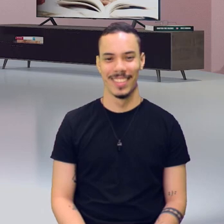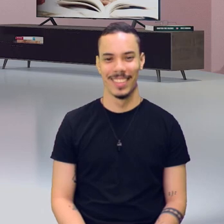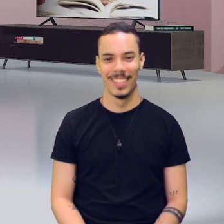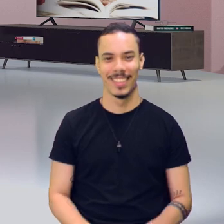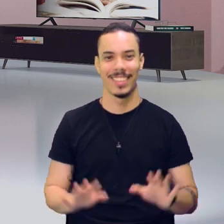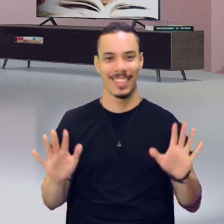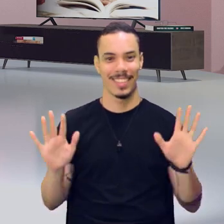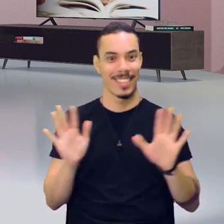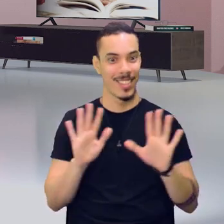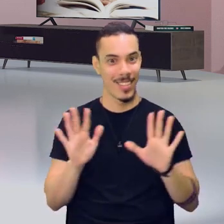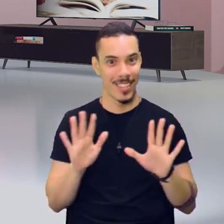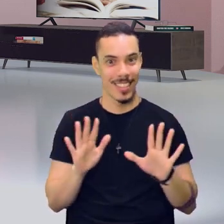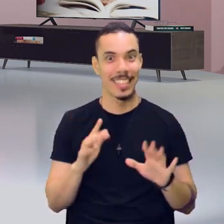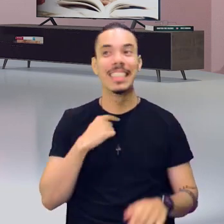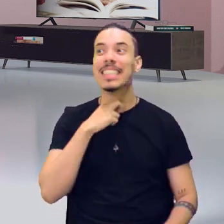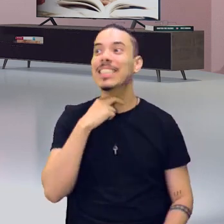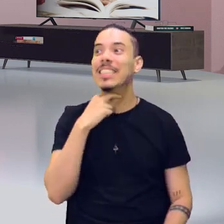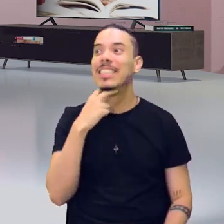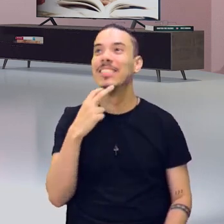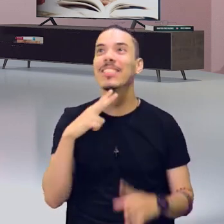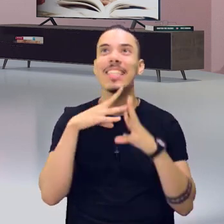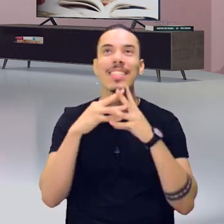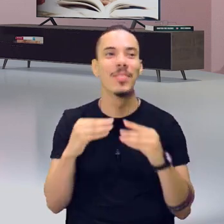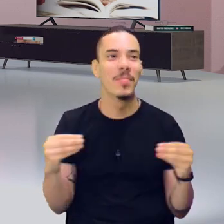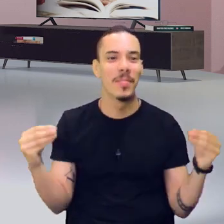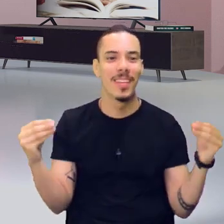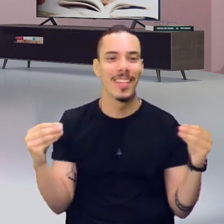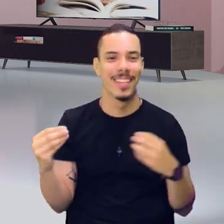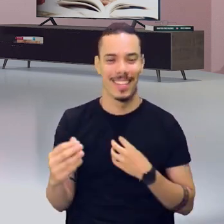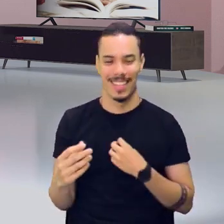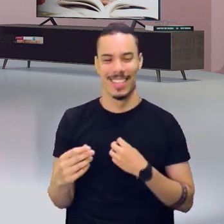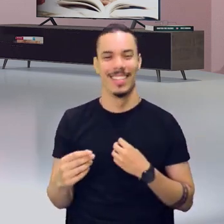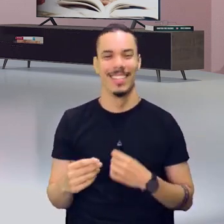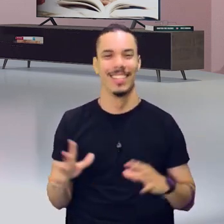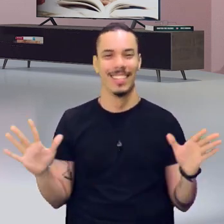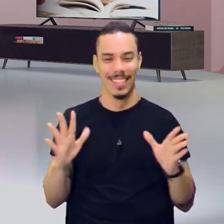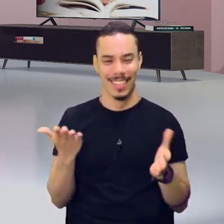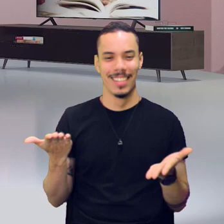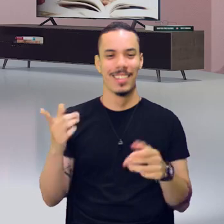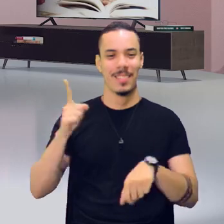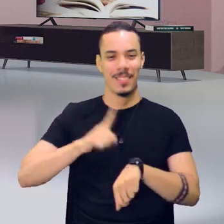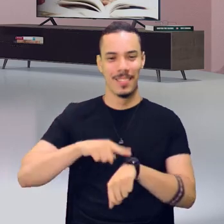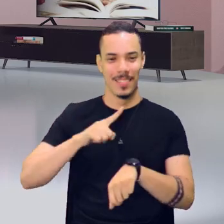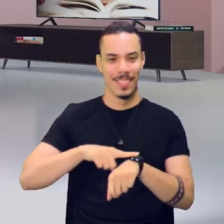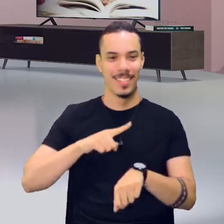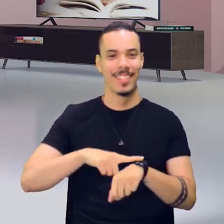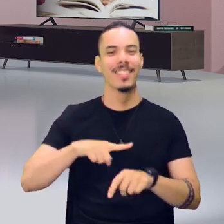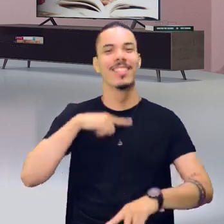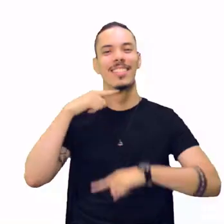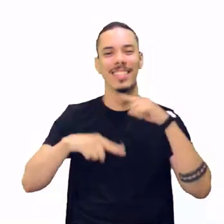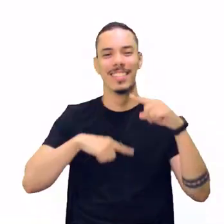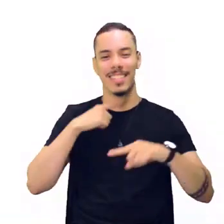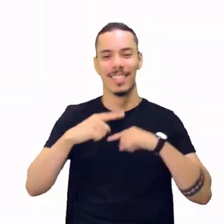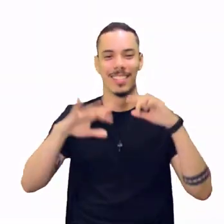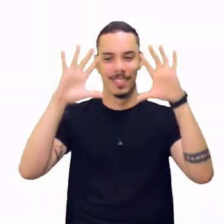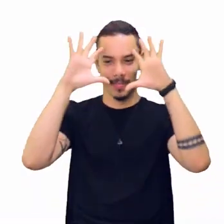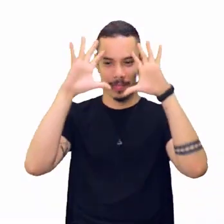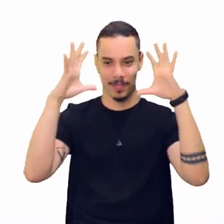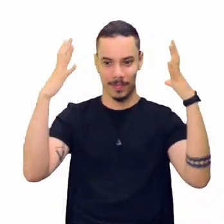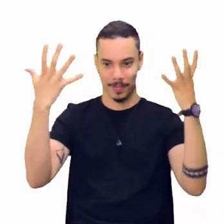Olá, amado. Opa, cadê a voz? Sumiu? Vamos lá, amadinho, para o nosso momento do Tirando